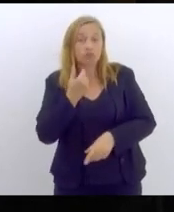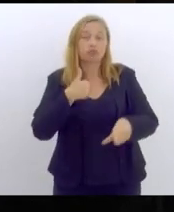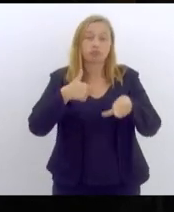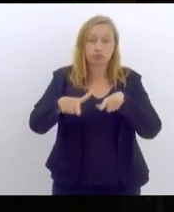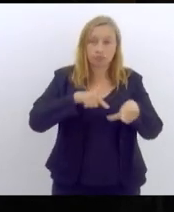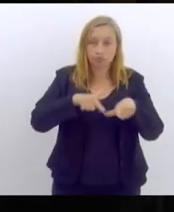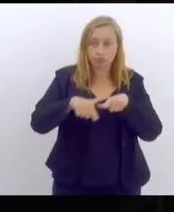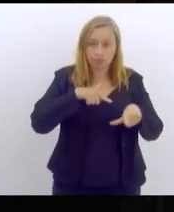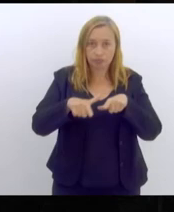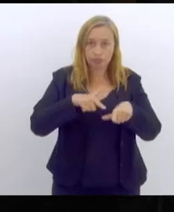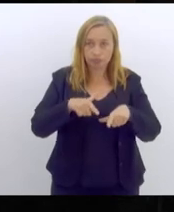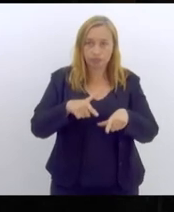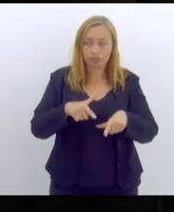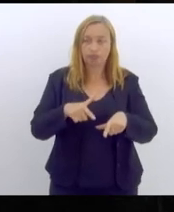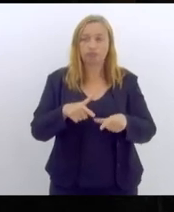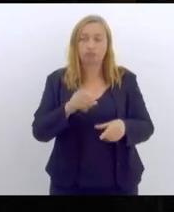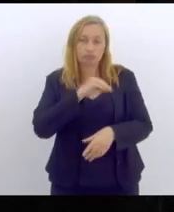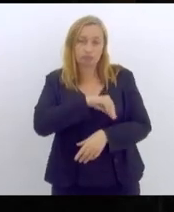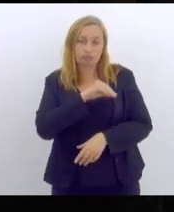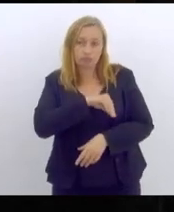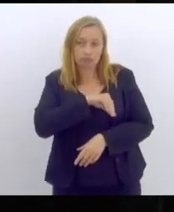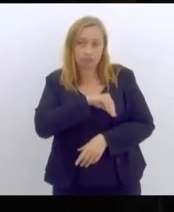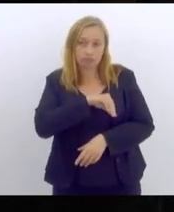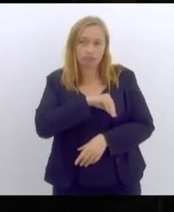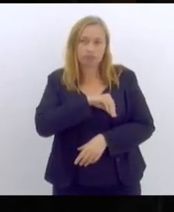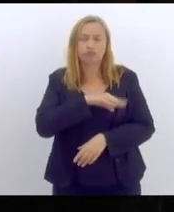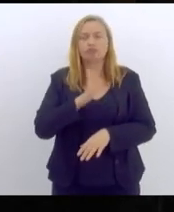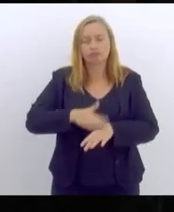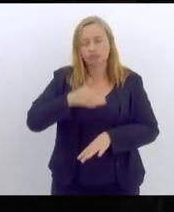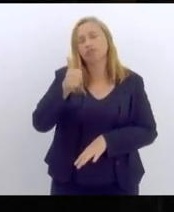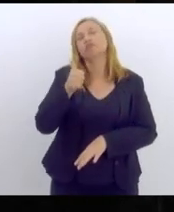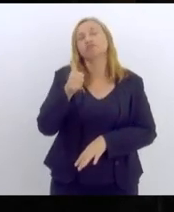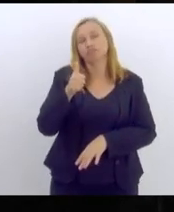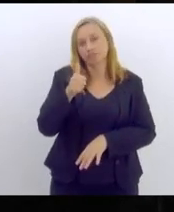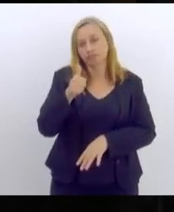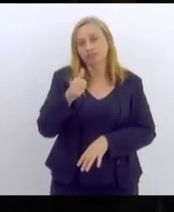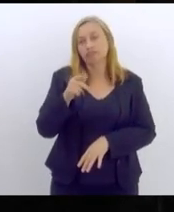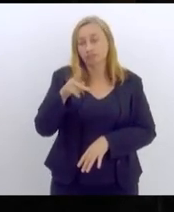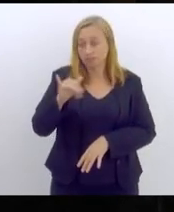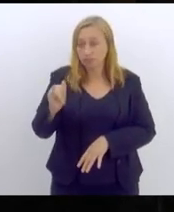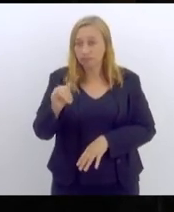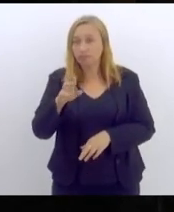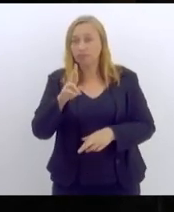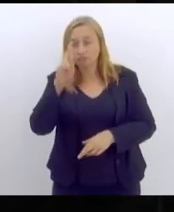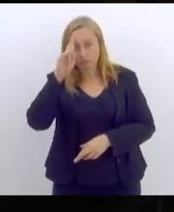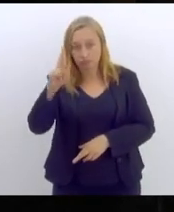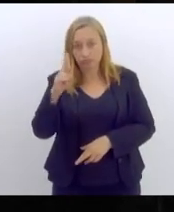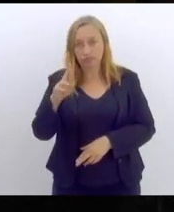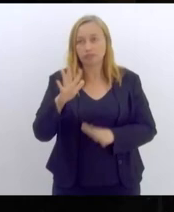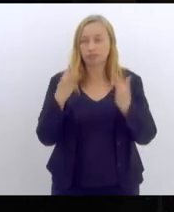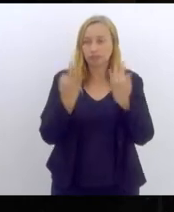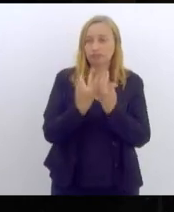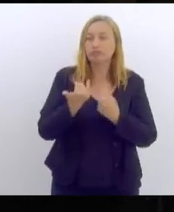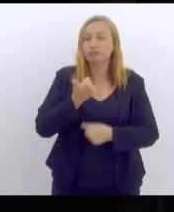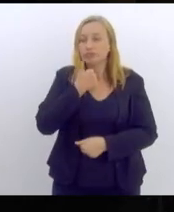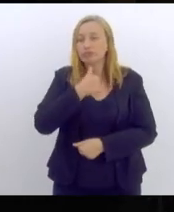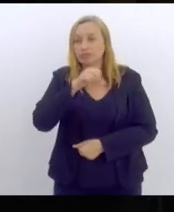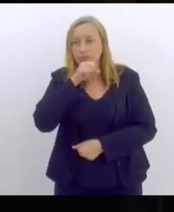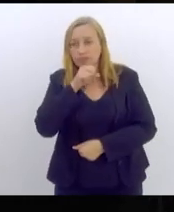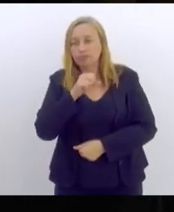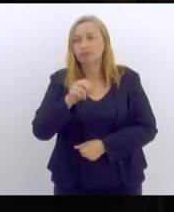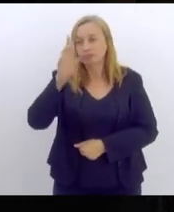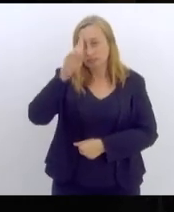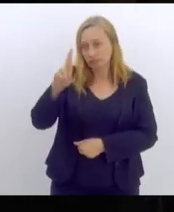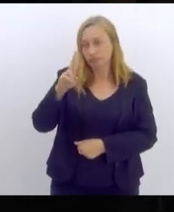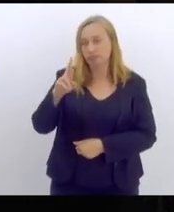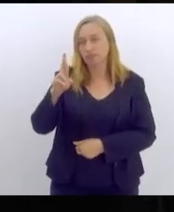e geração de renda. É a dignidade do pai que é chefe de família, da mulher que é chefe de